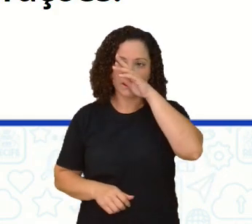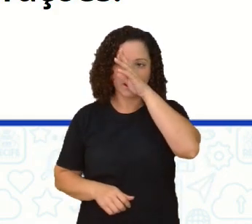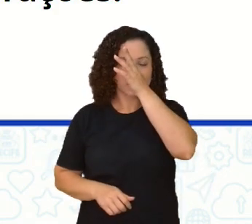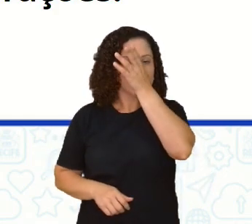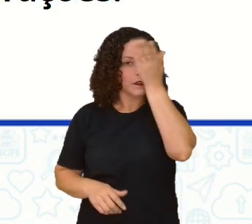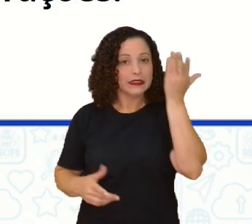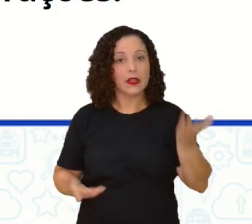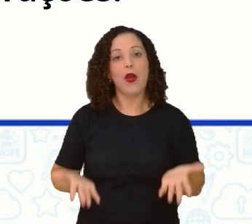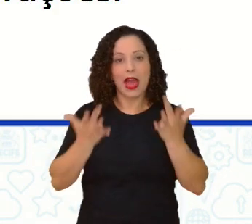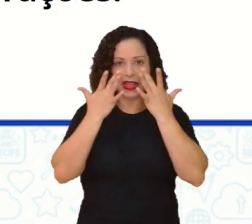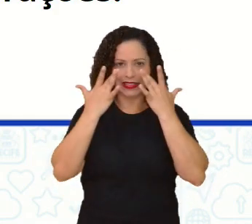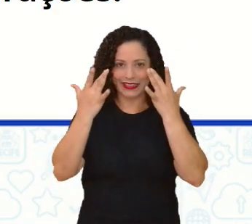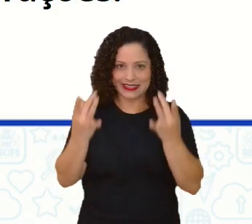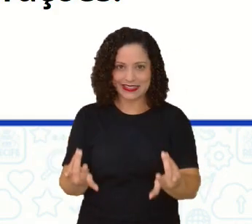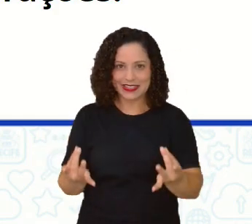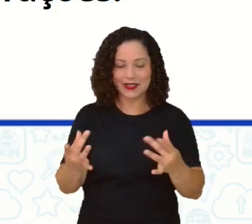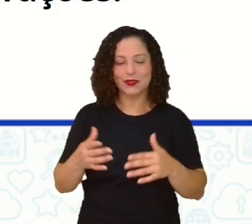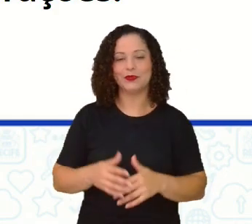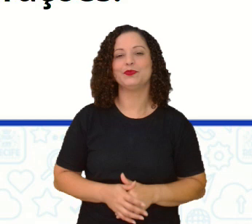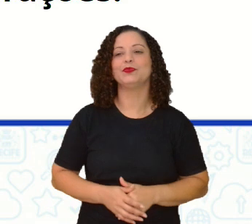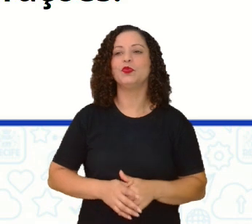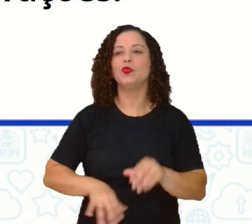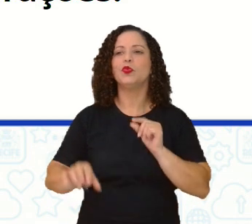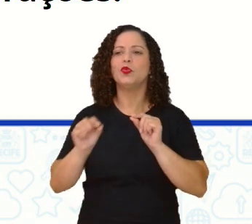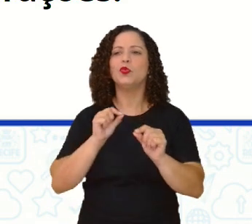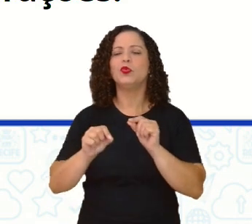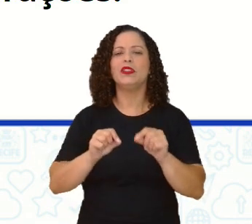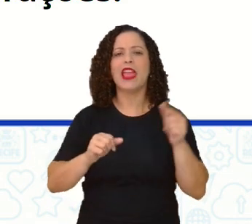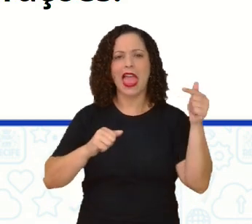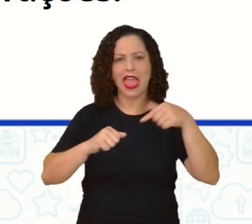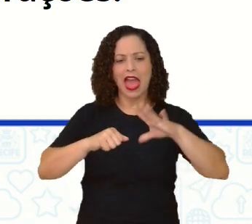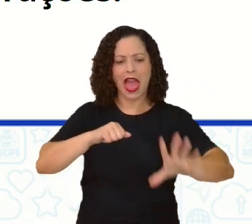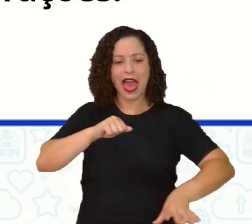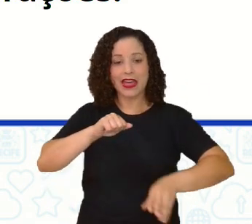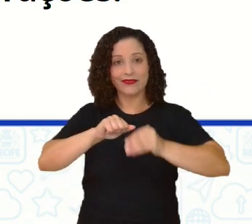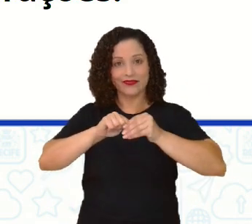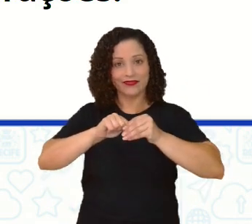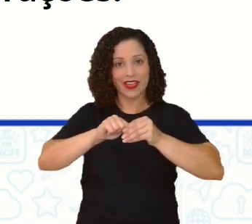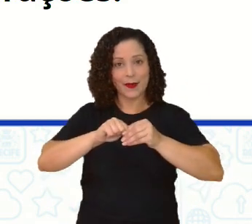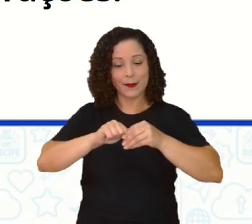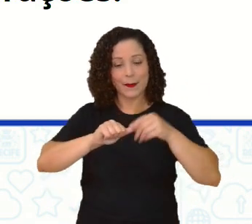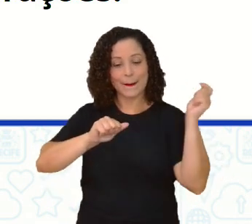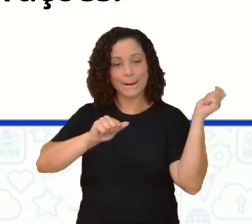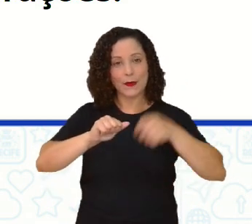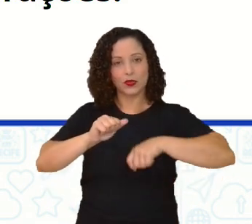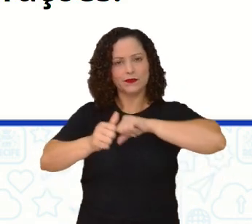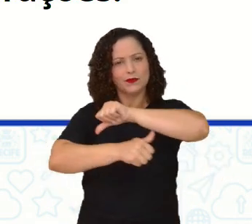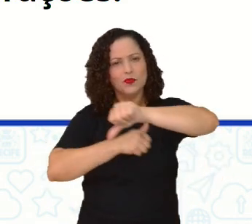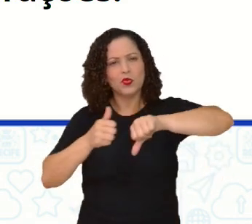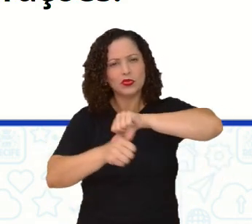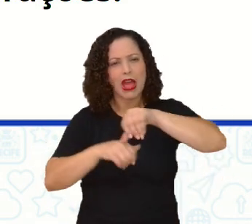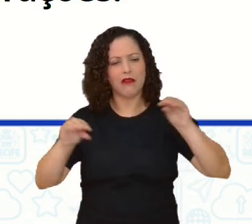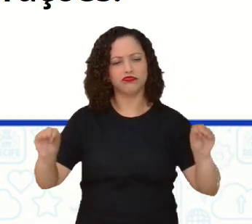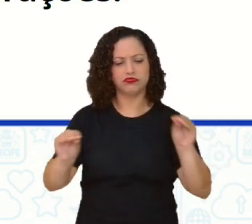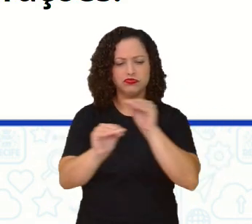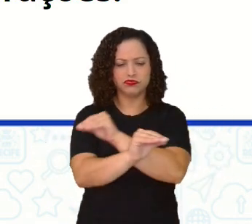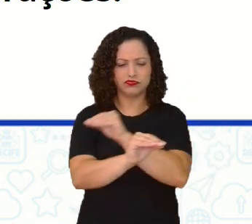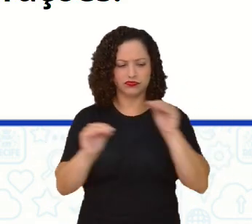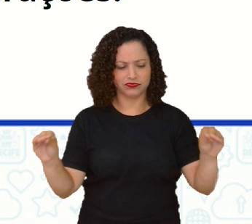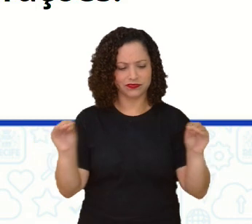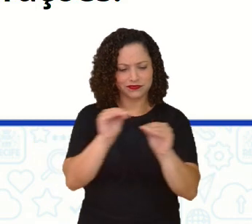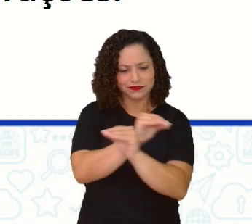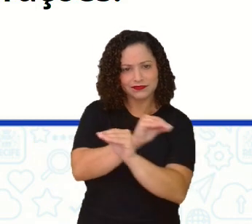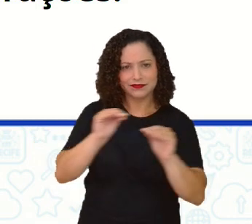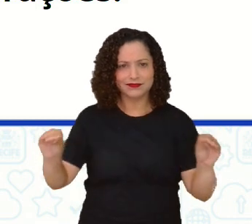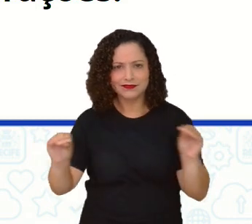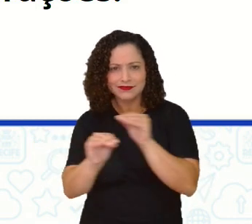atenção aí. Os advérbios têm uma grande possibilidade de serem mudados de lugar na